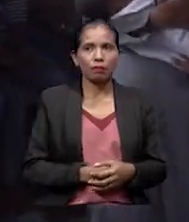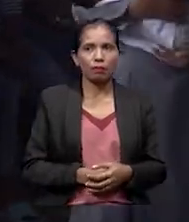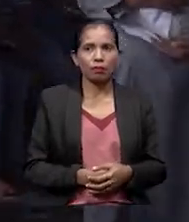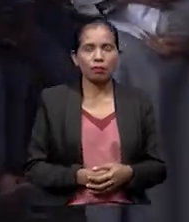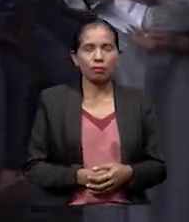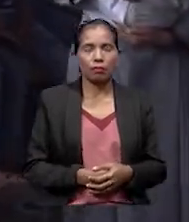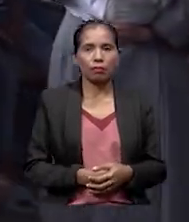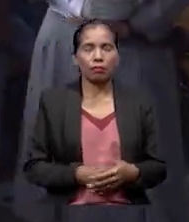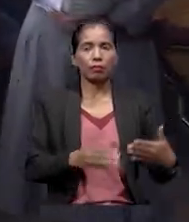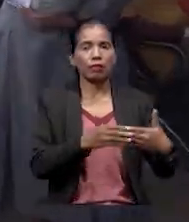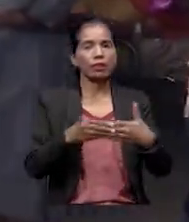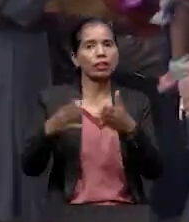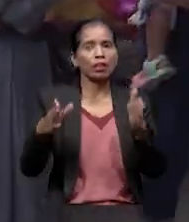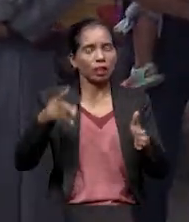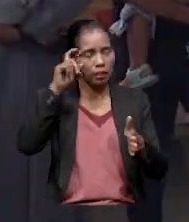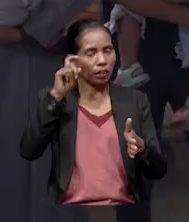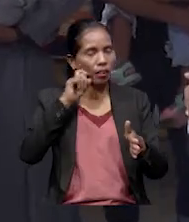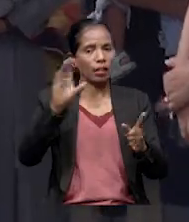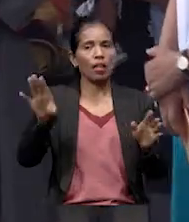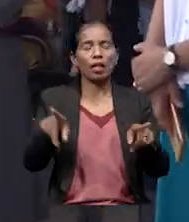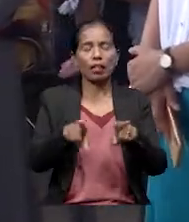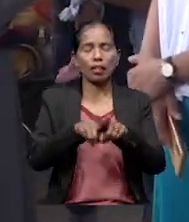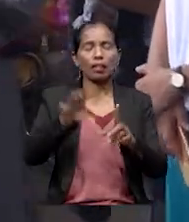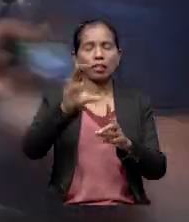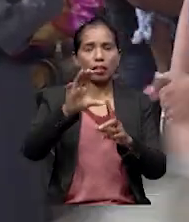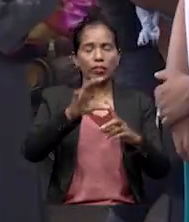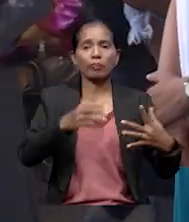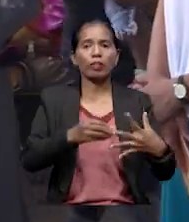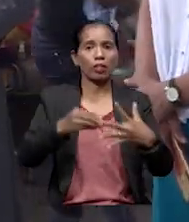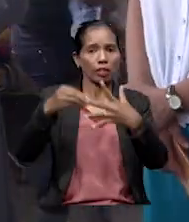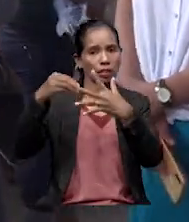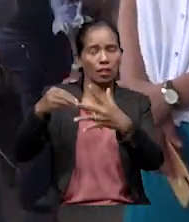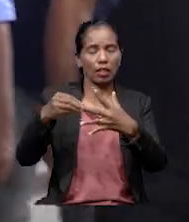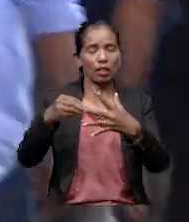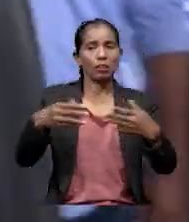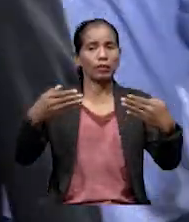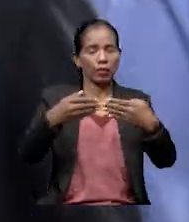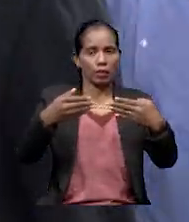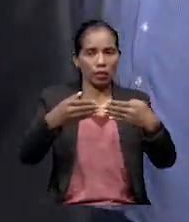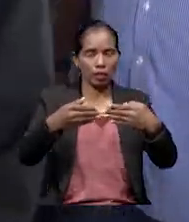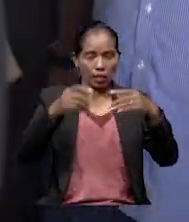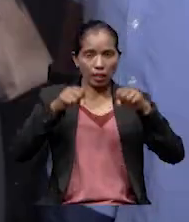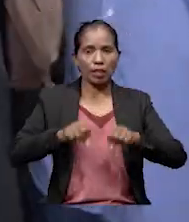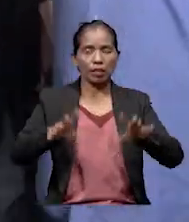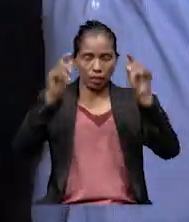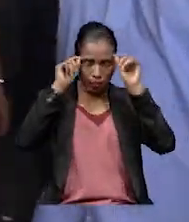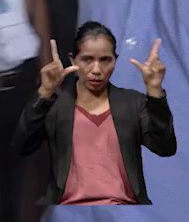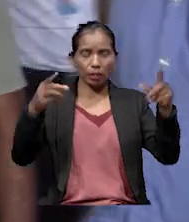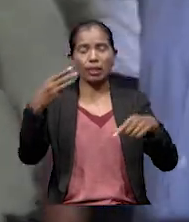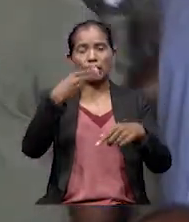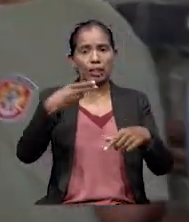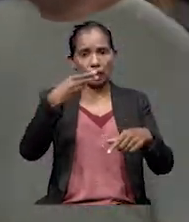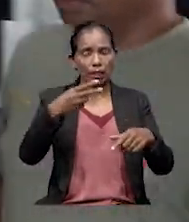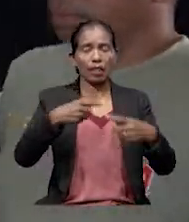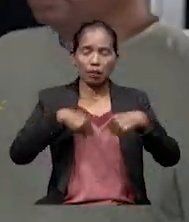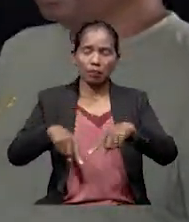Líder nacional que relacionado Guzmão mudar sefi negociador principal da fronteira marítima Timor-Lestenian, quinta-feira ne desloca para estrangeiro, onde